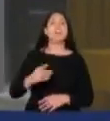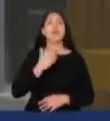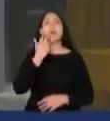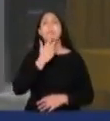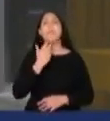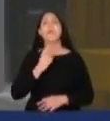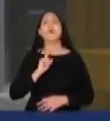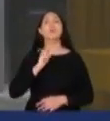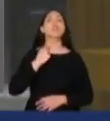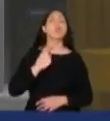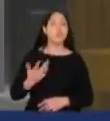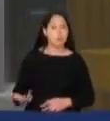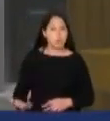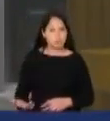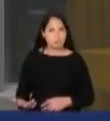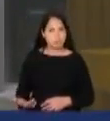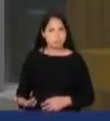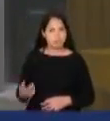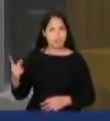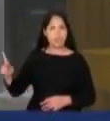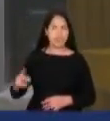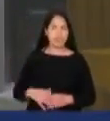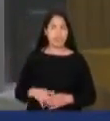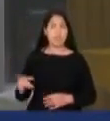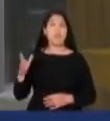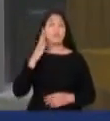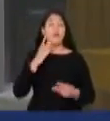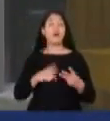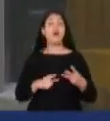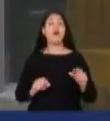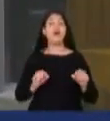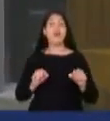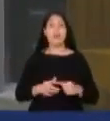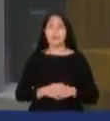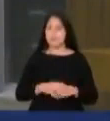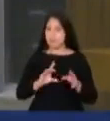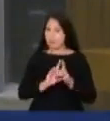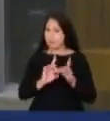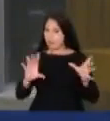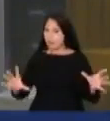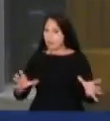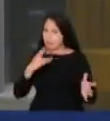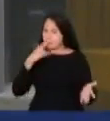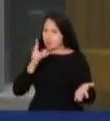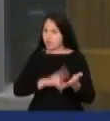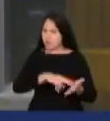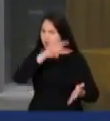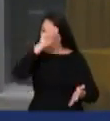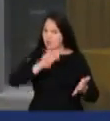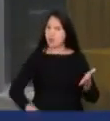quem assina a carta em defesa da democracia é,